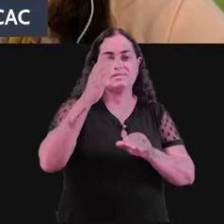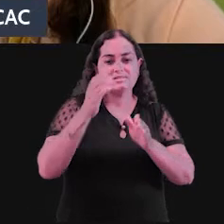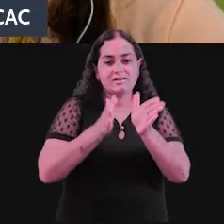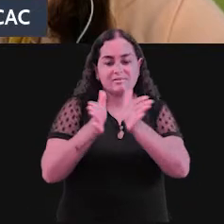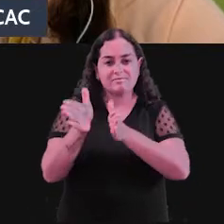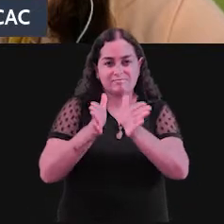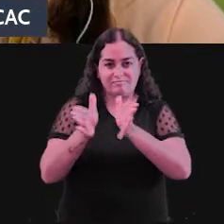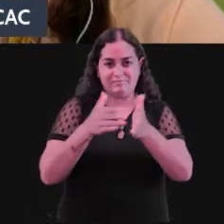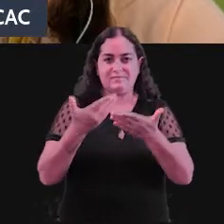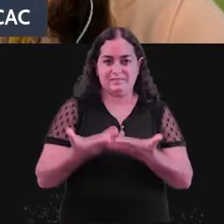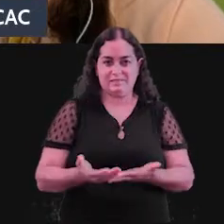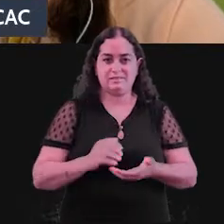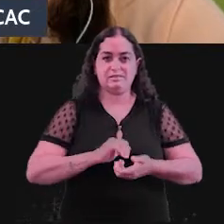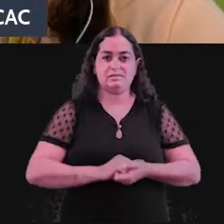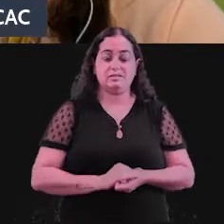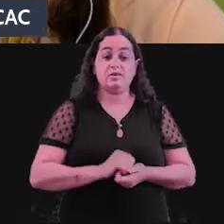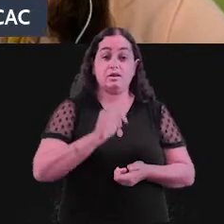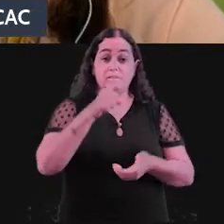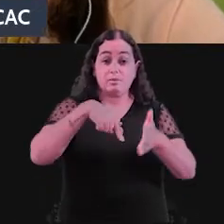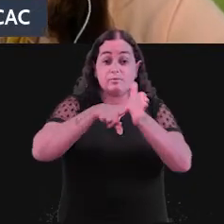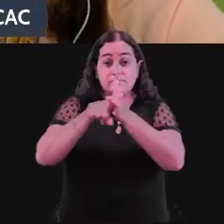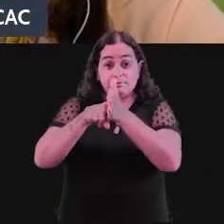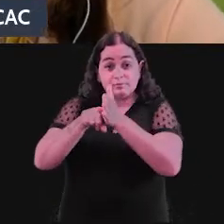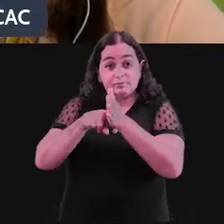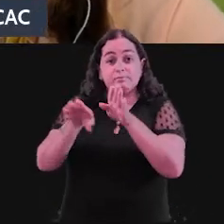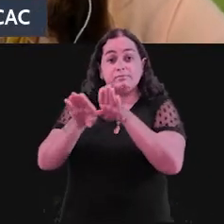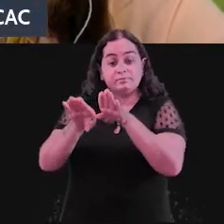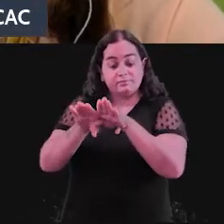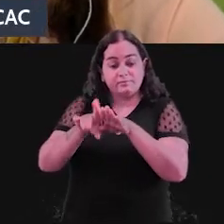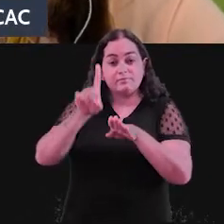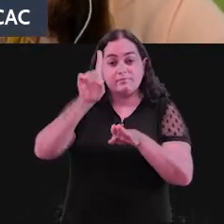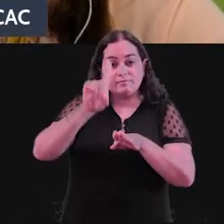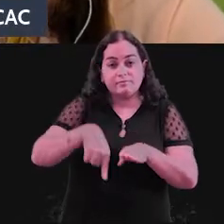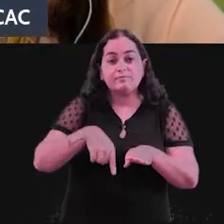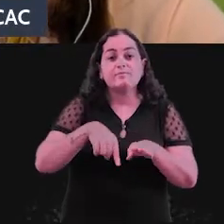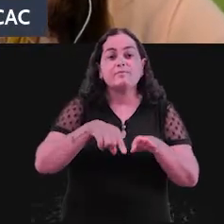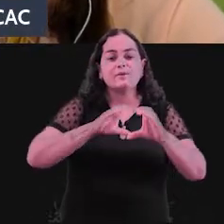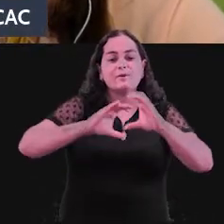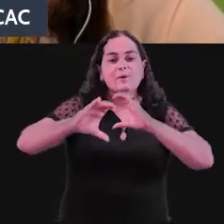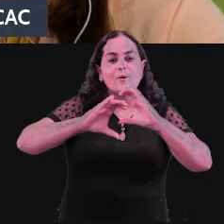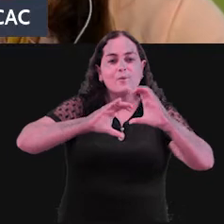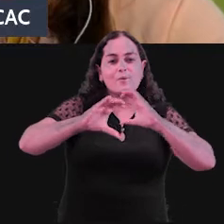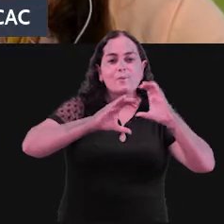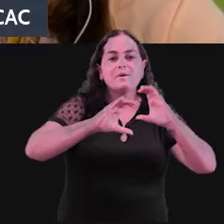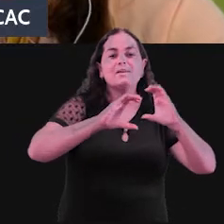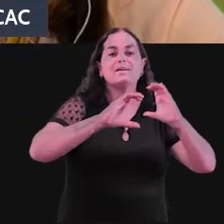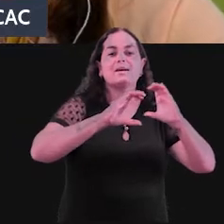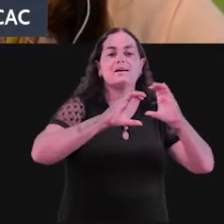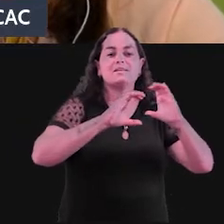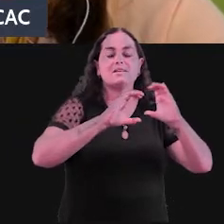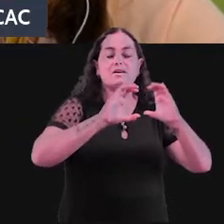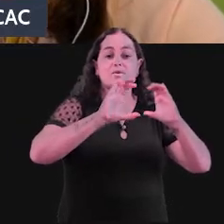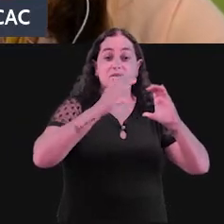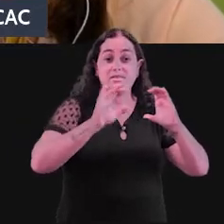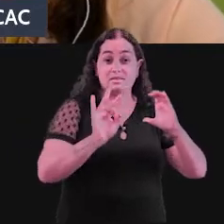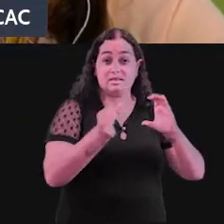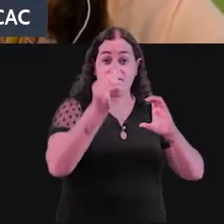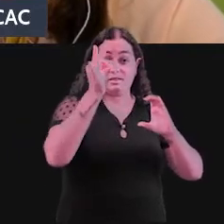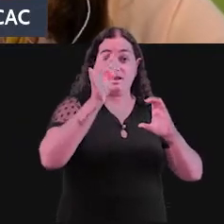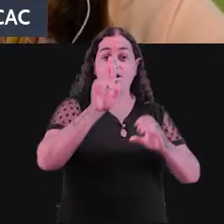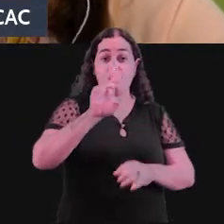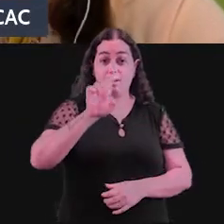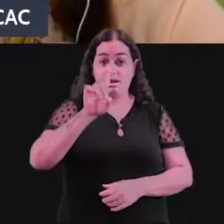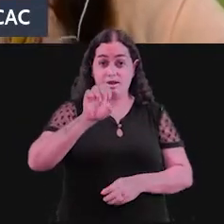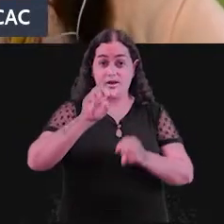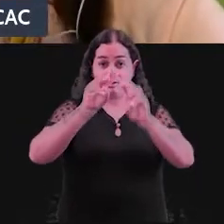o NCC-AC. Também é pesquisadora do Instituto Nacional de Comunicação Pública da Ciência e Tecnologia e